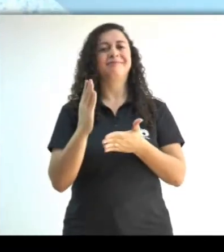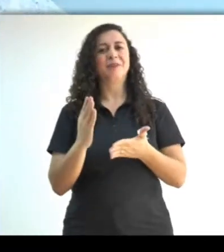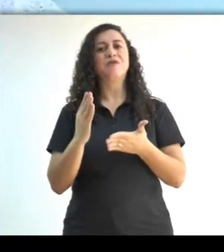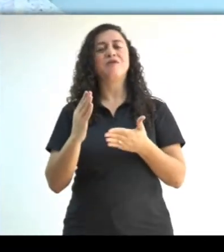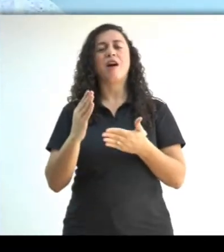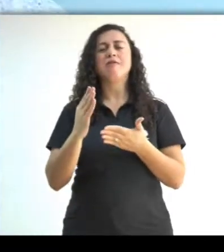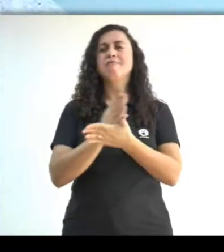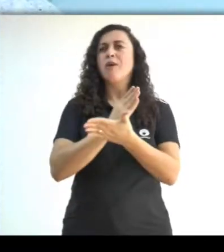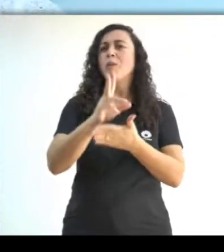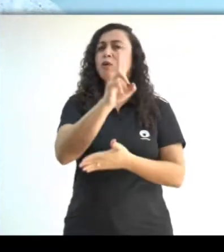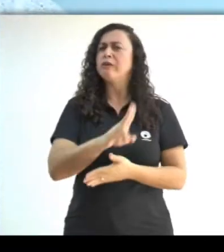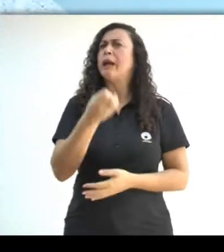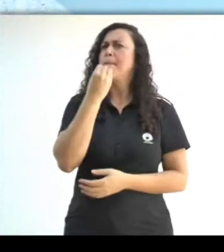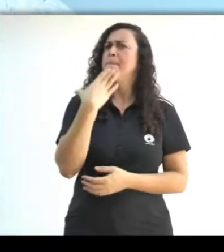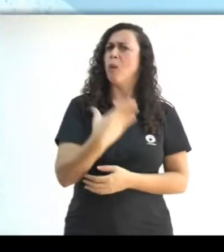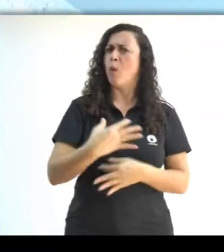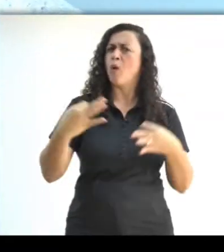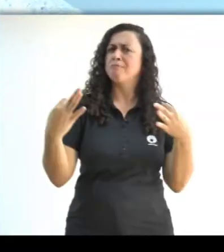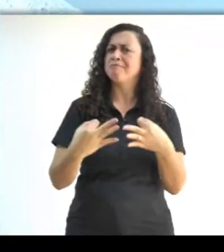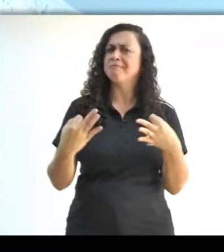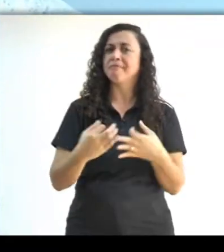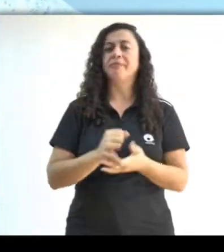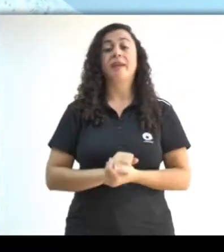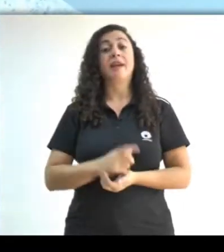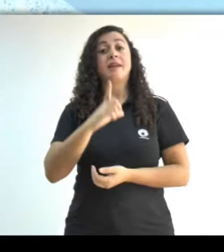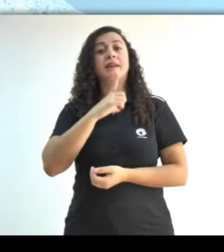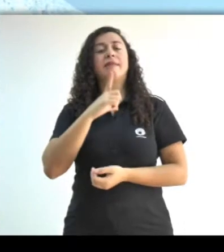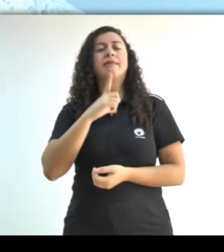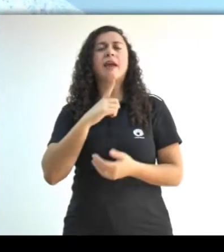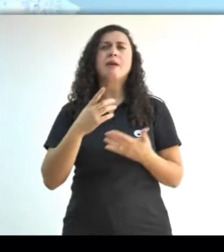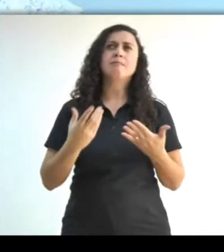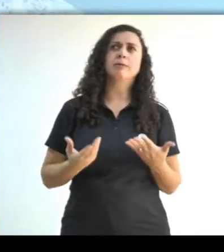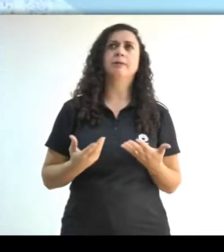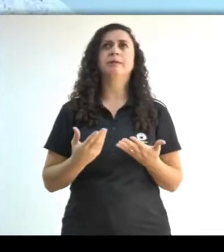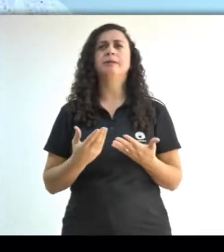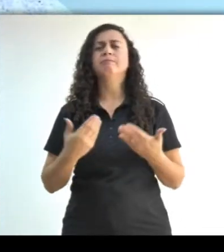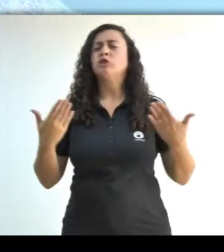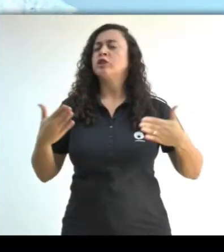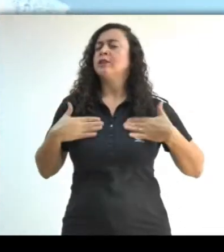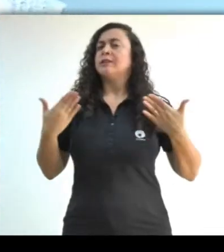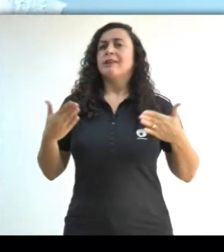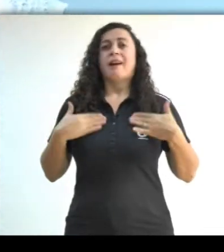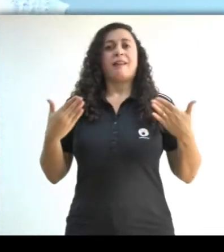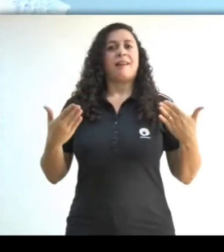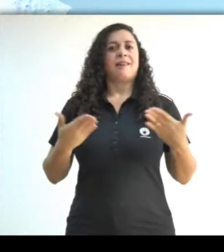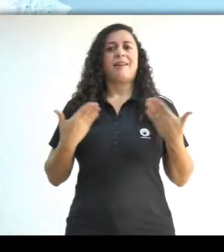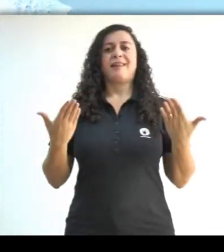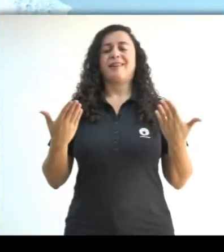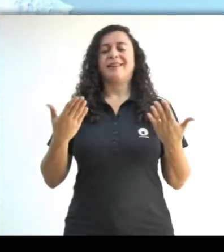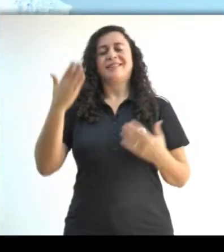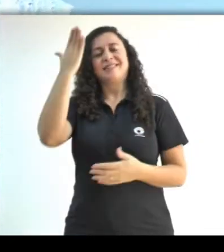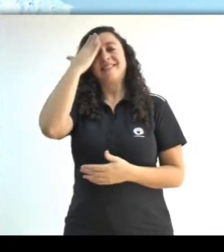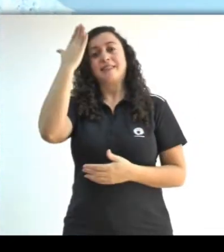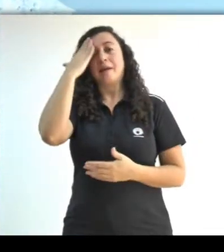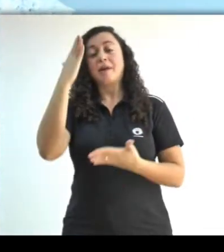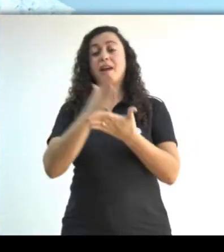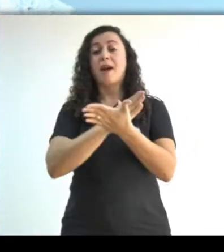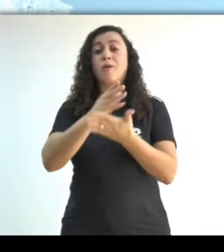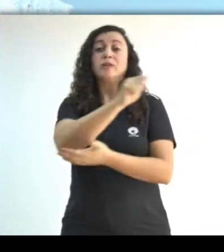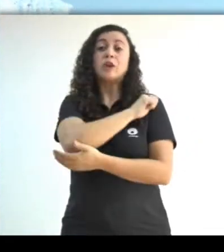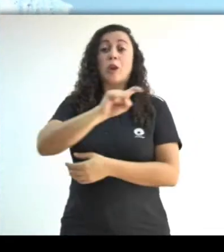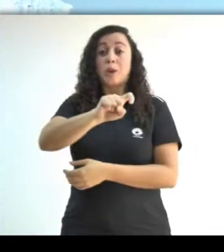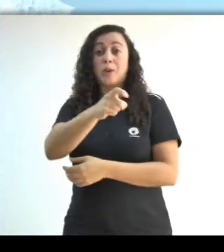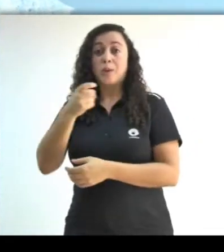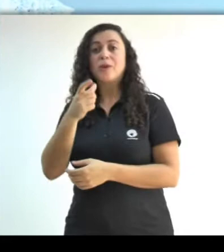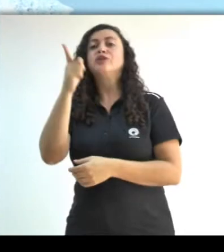em boas universidades. Nós temos a alegria de saber que alunos do